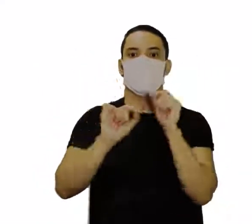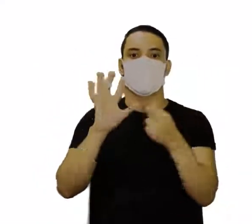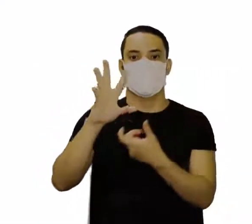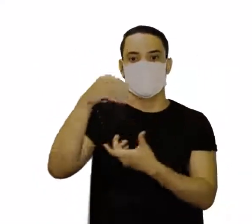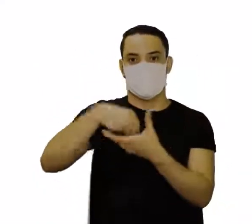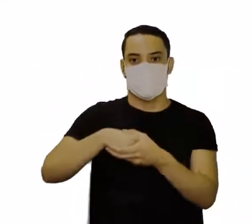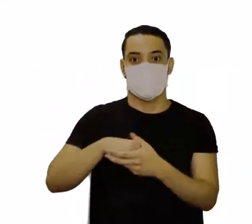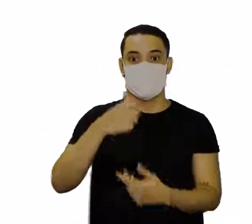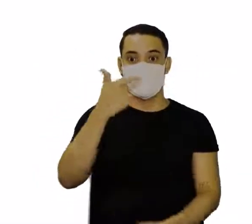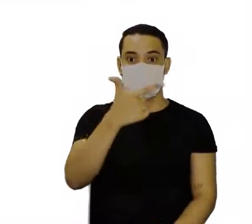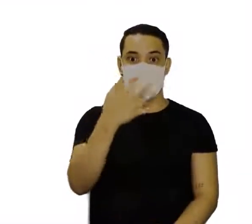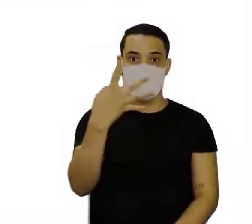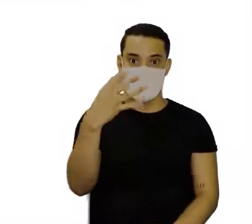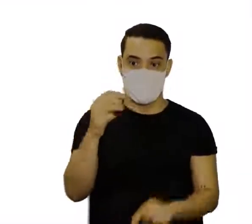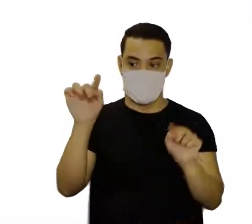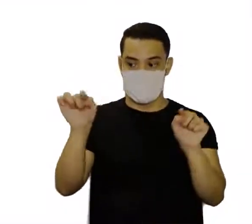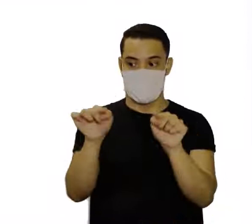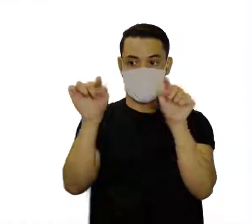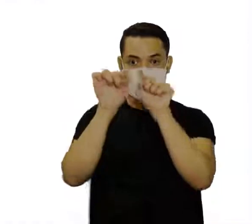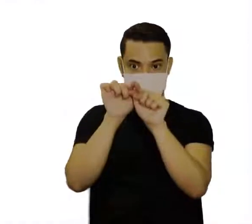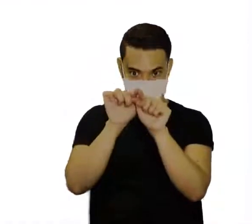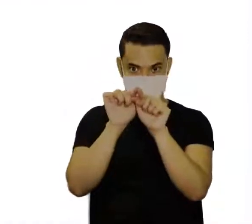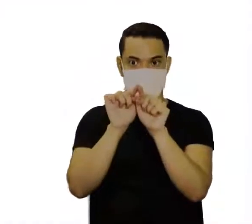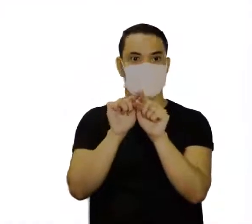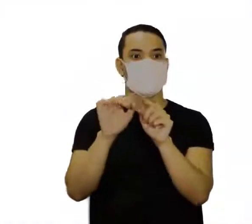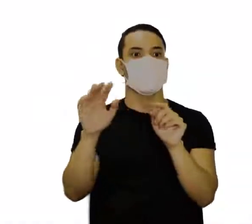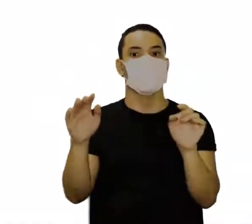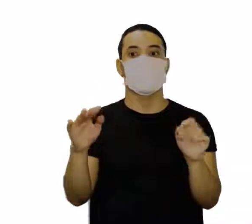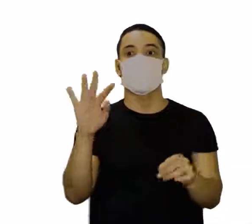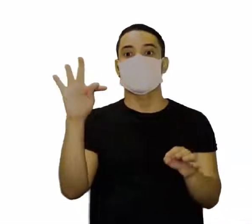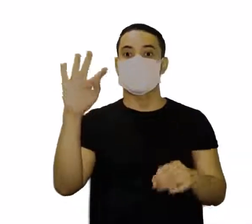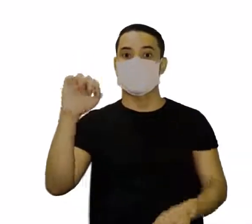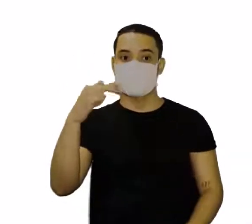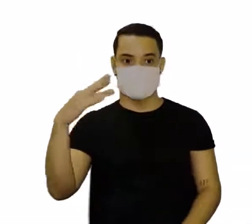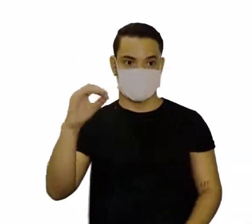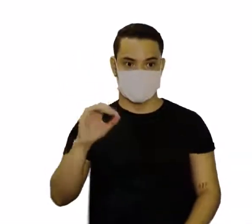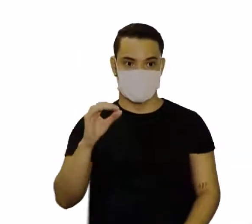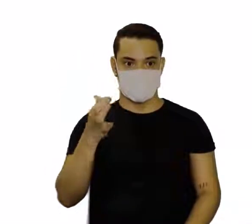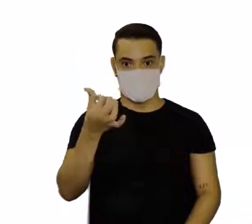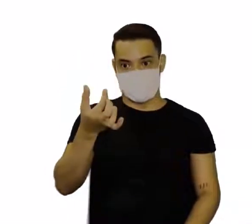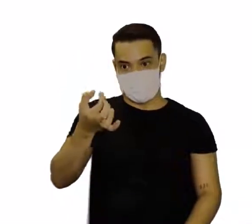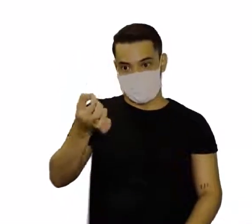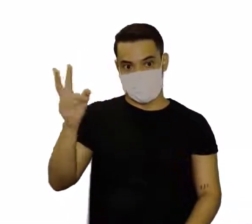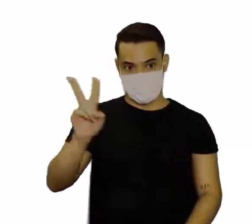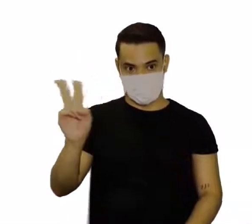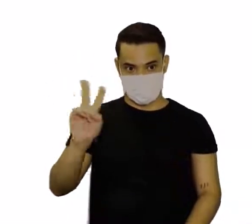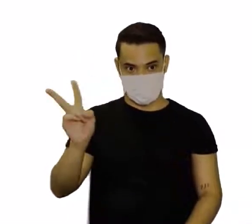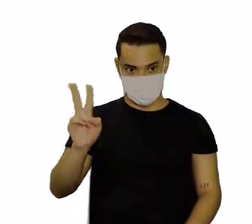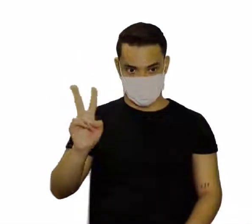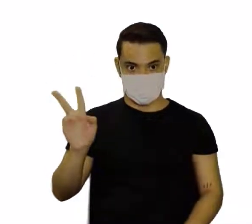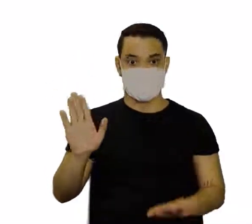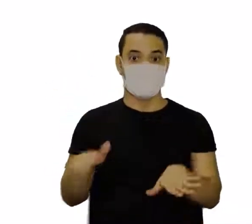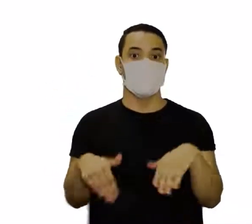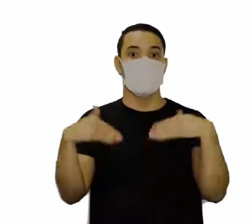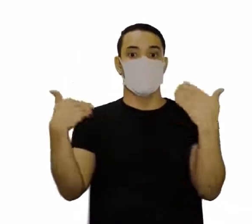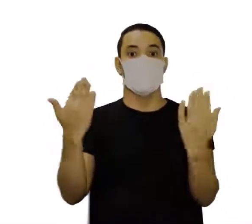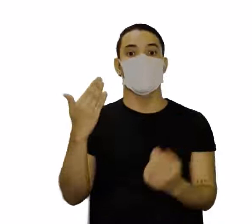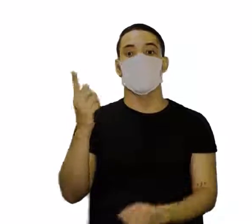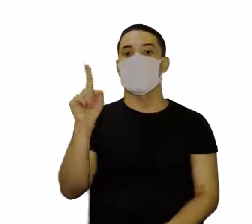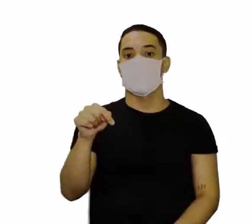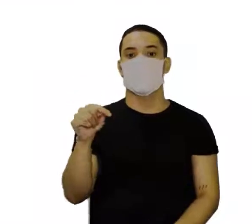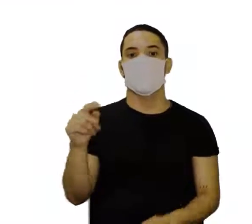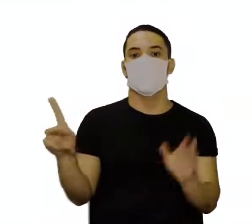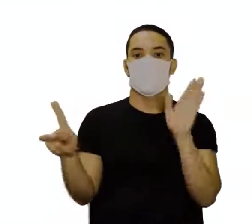240 ohms em uma tensão de 6 volts, qual será o valor da corrente elétrica que passará